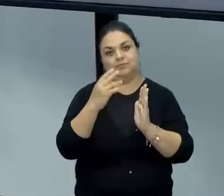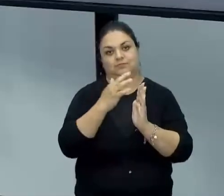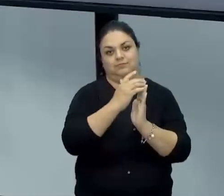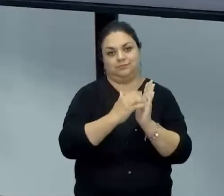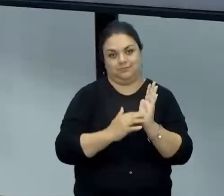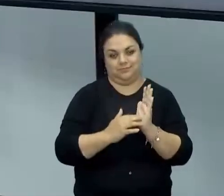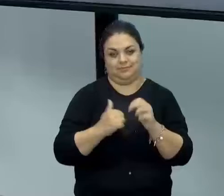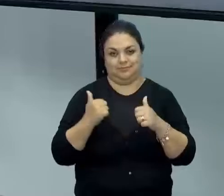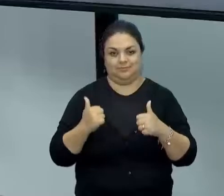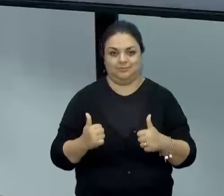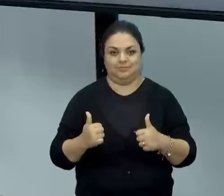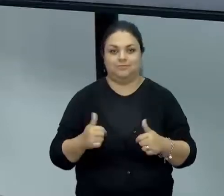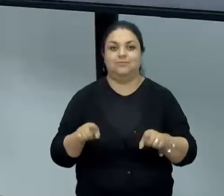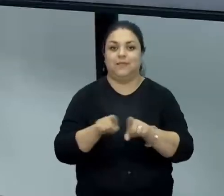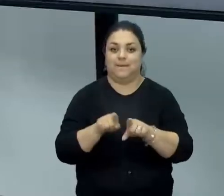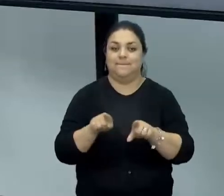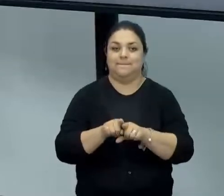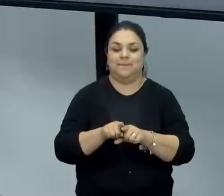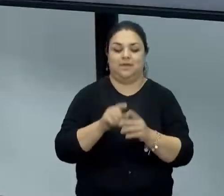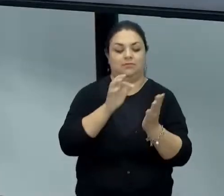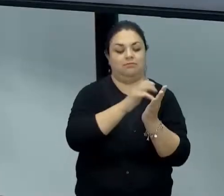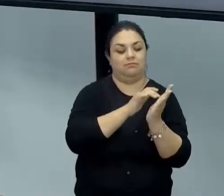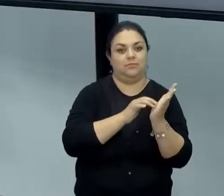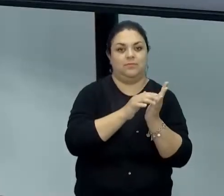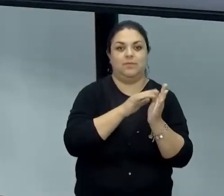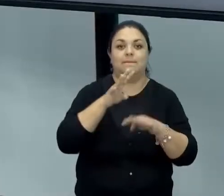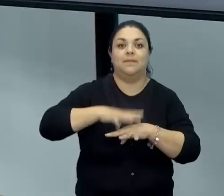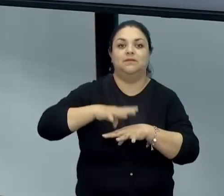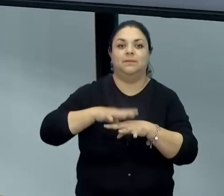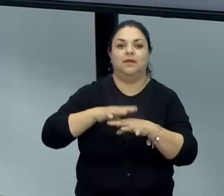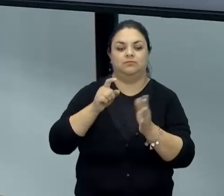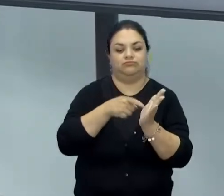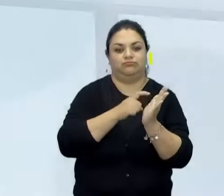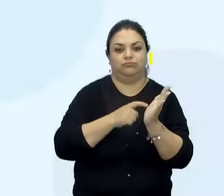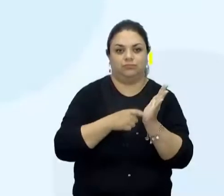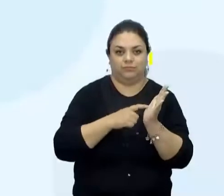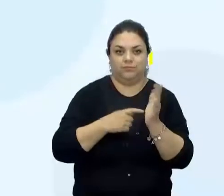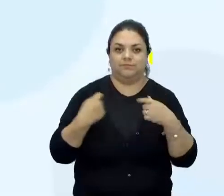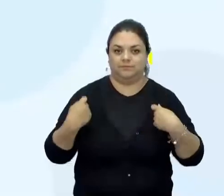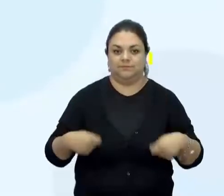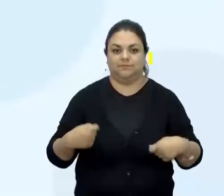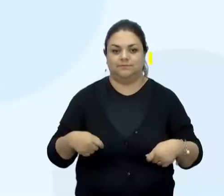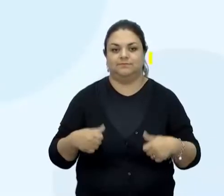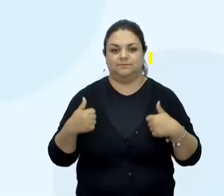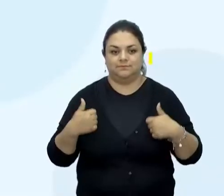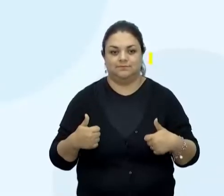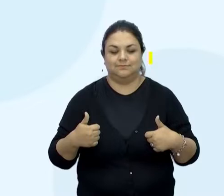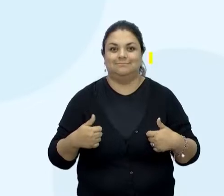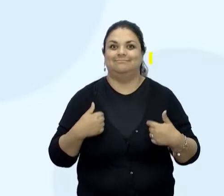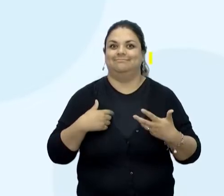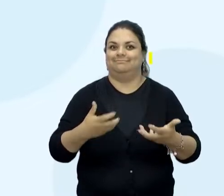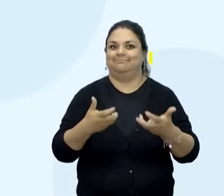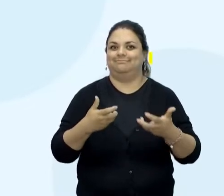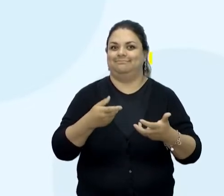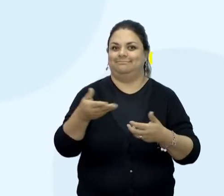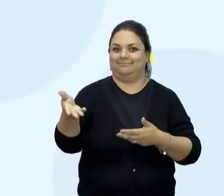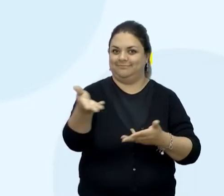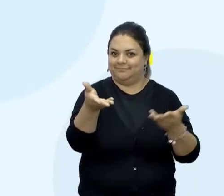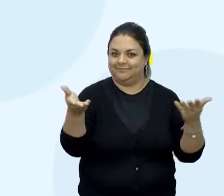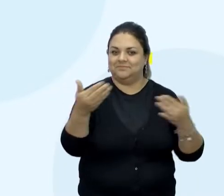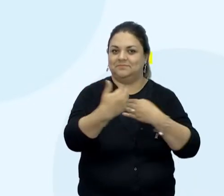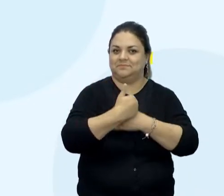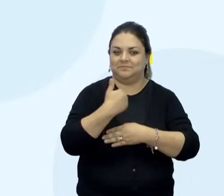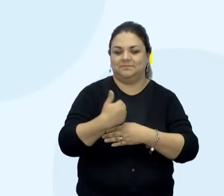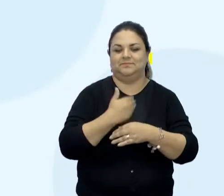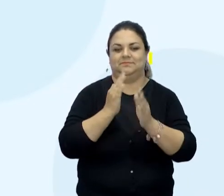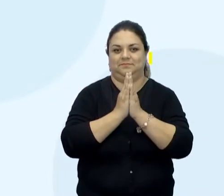na parte de contas, tá ok? E por isso eu conto com a colaboração e interação de vocês. E caso